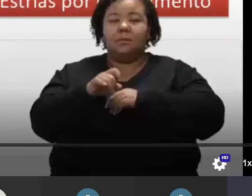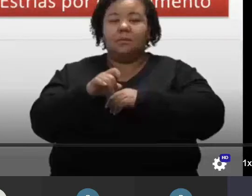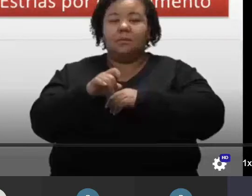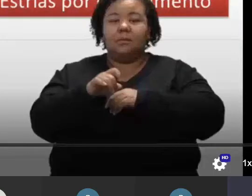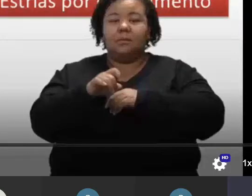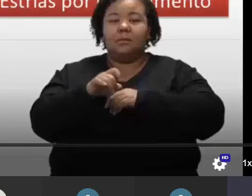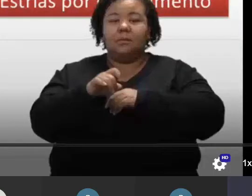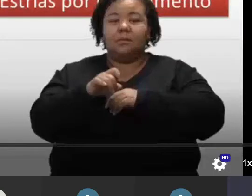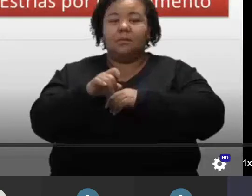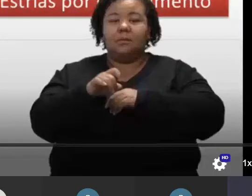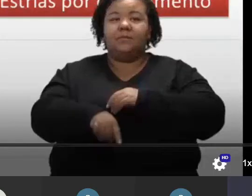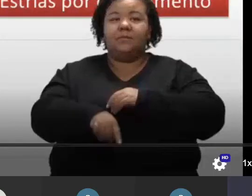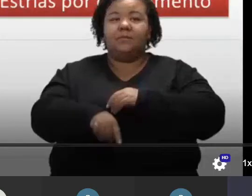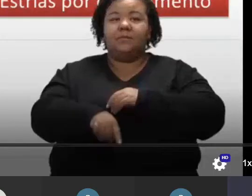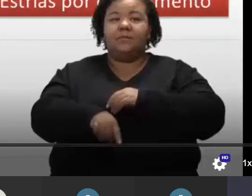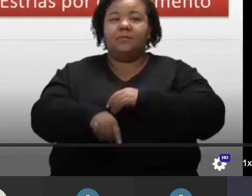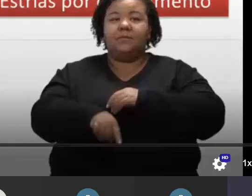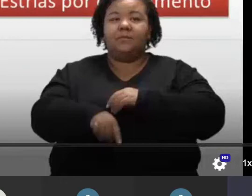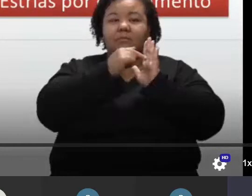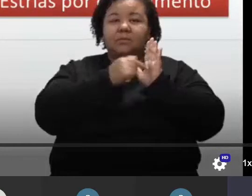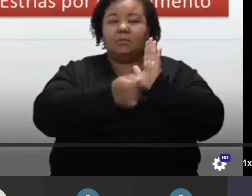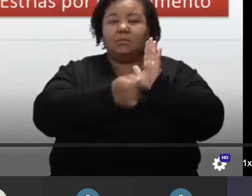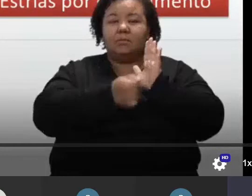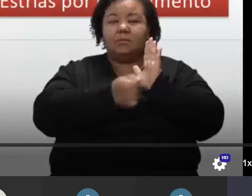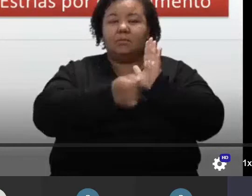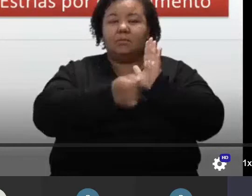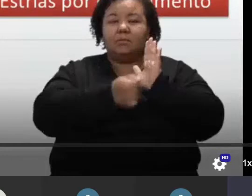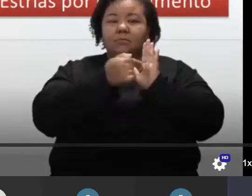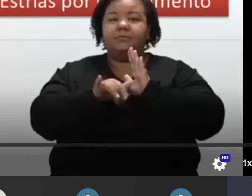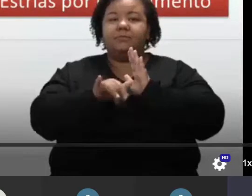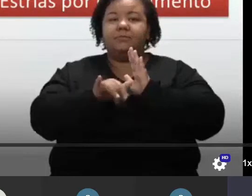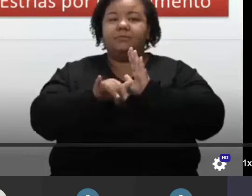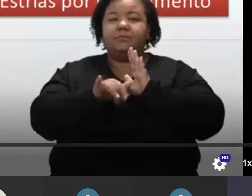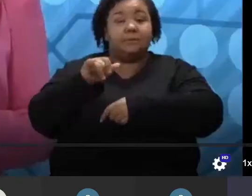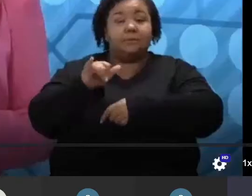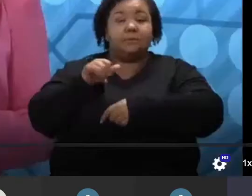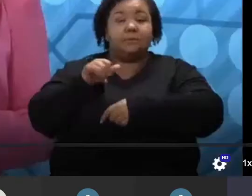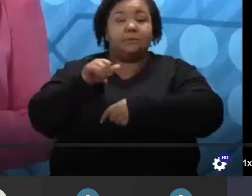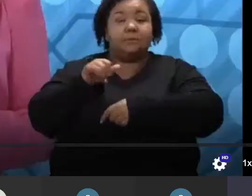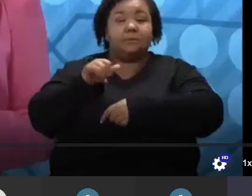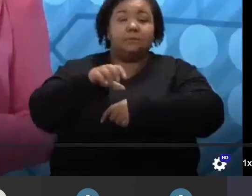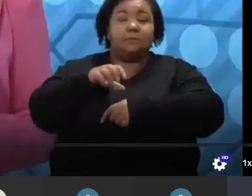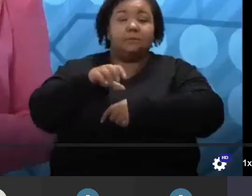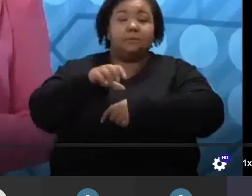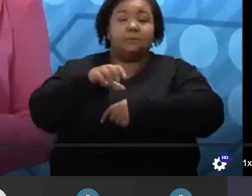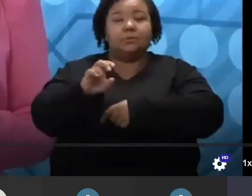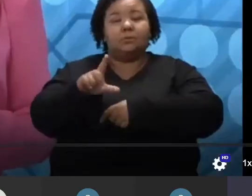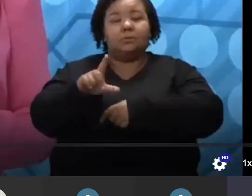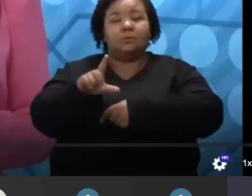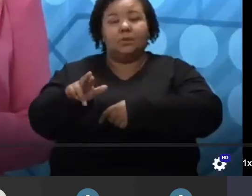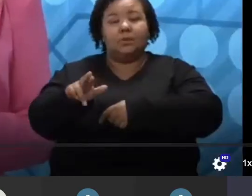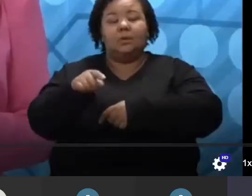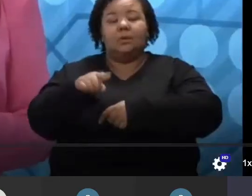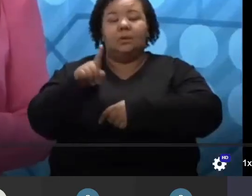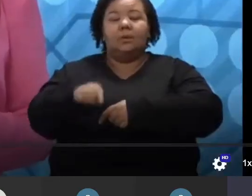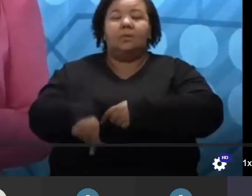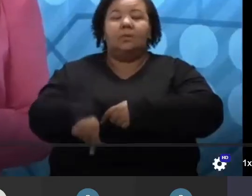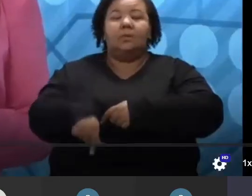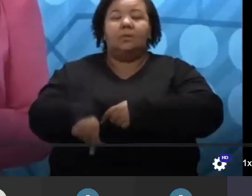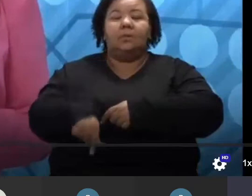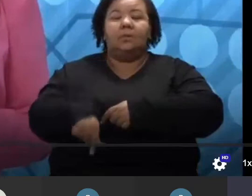Estria por esgotamento, como o próprio nome já diz, é uma estria que vai esgotar. Você precisa semear esse micro-organismo a fim de que ele